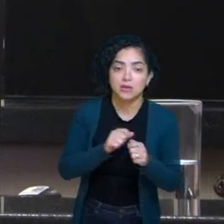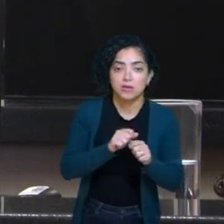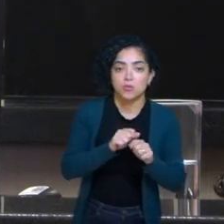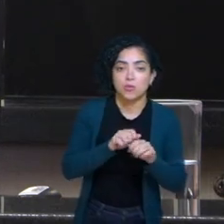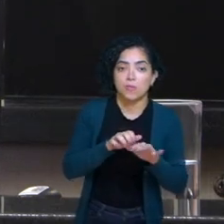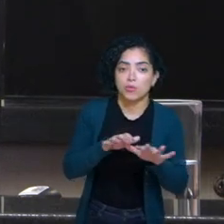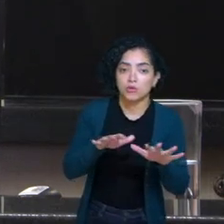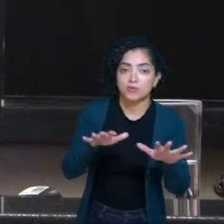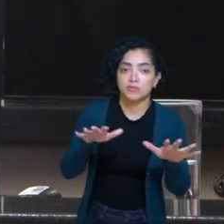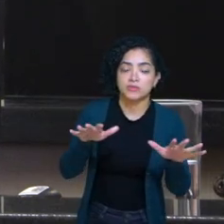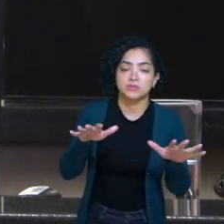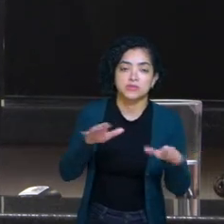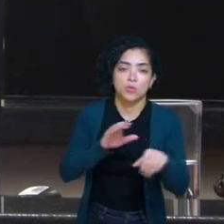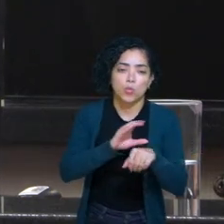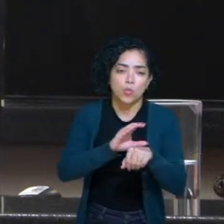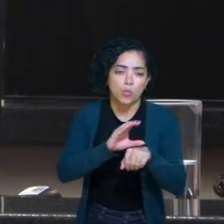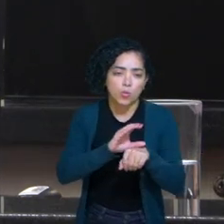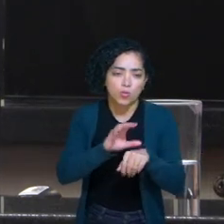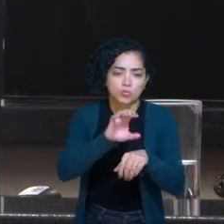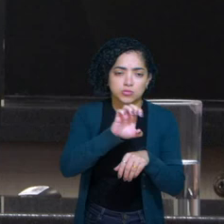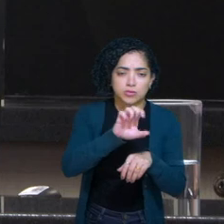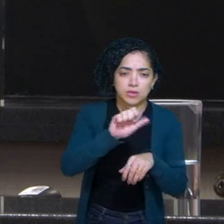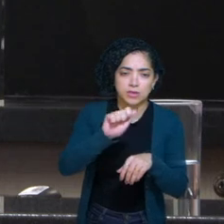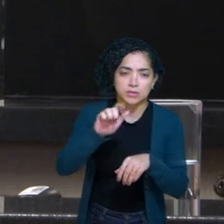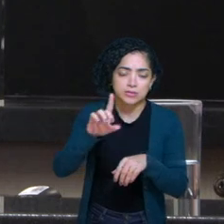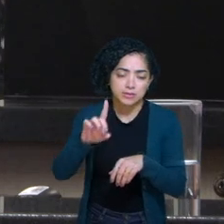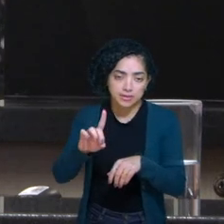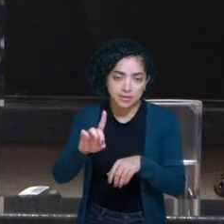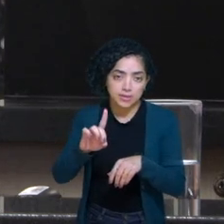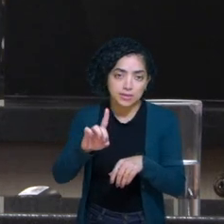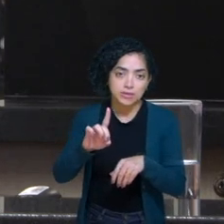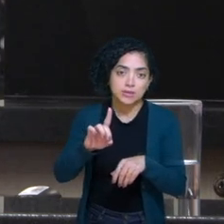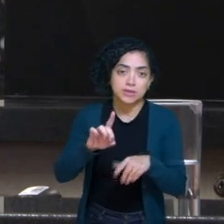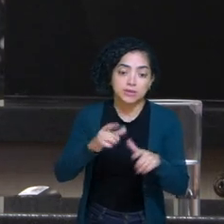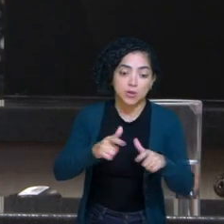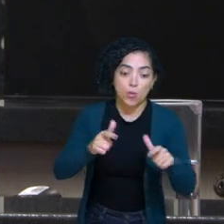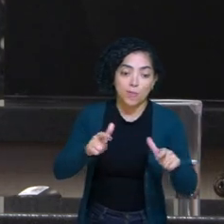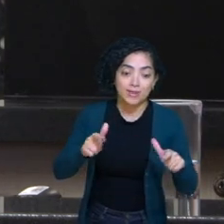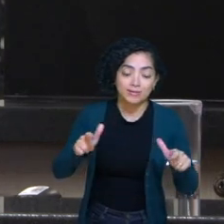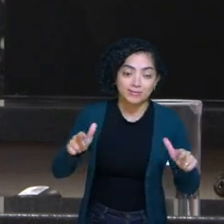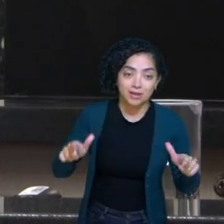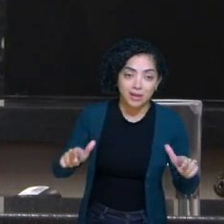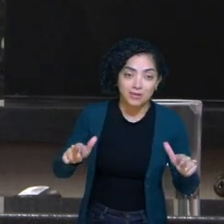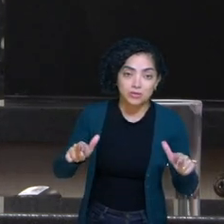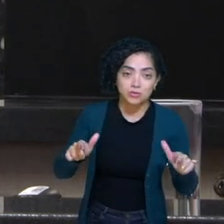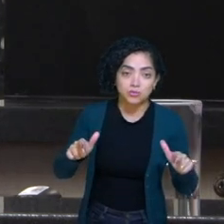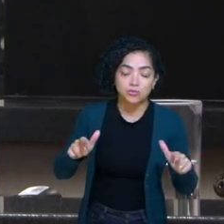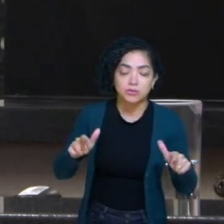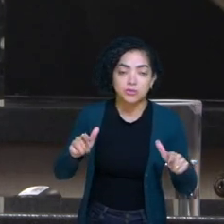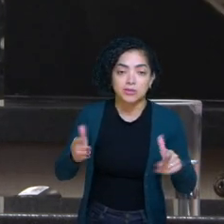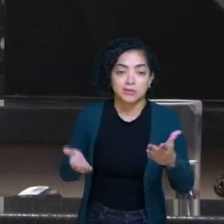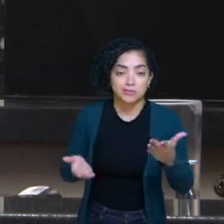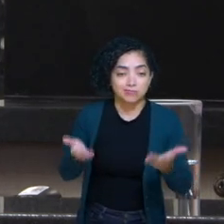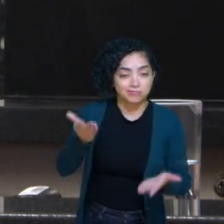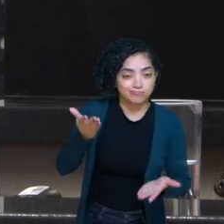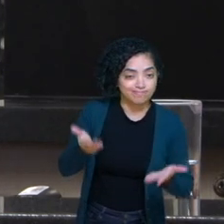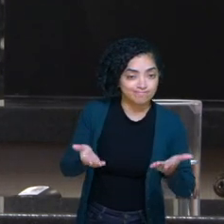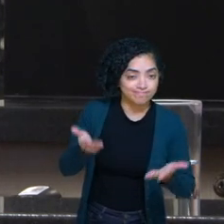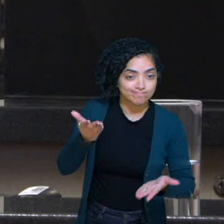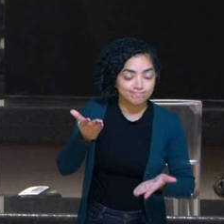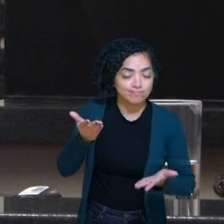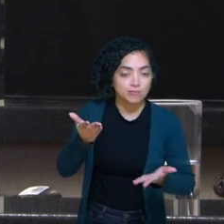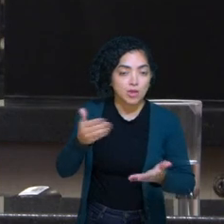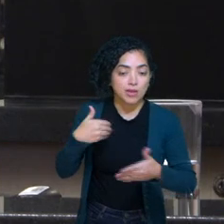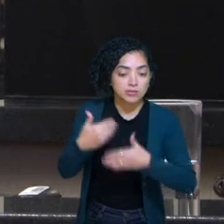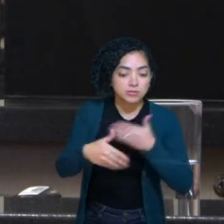massa de cursos EAD né que tem desequilibrado né o processo de de Formação à